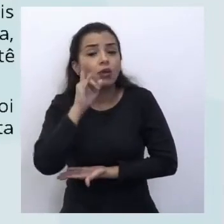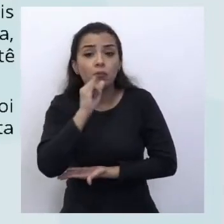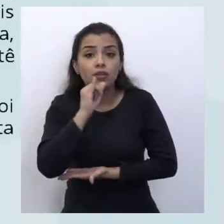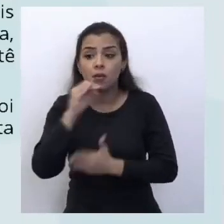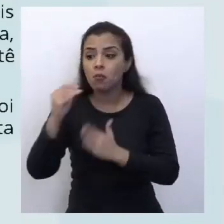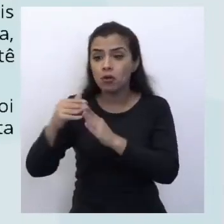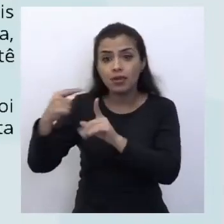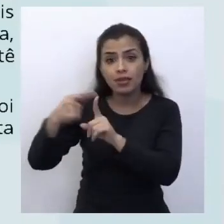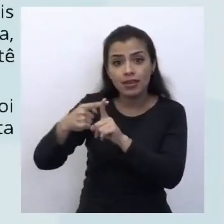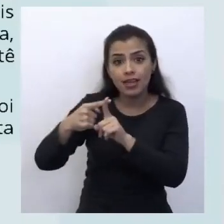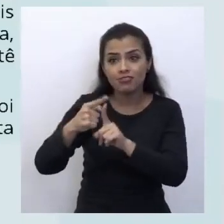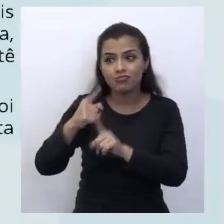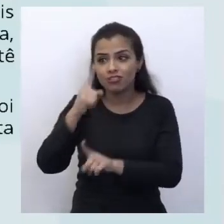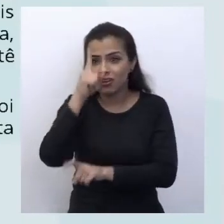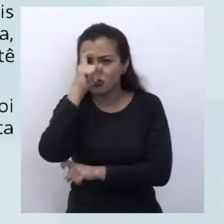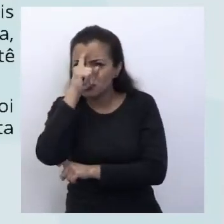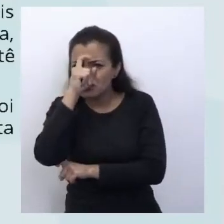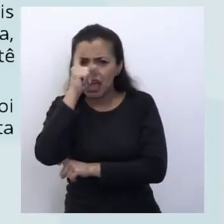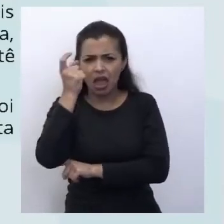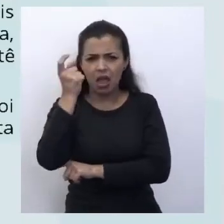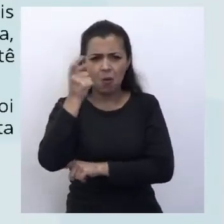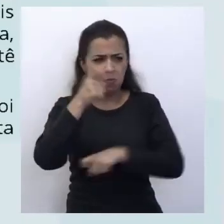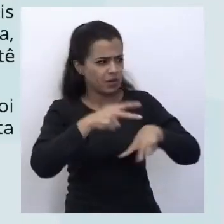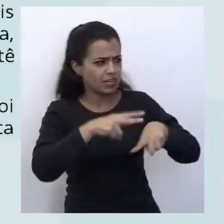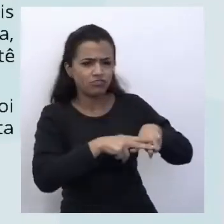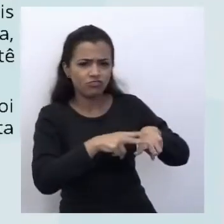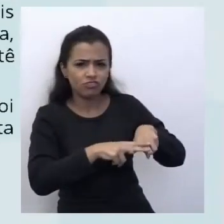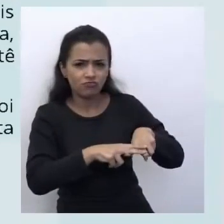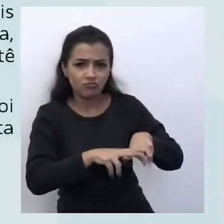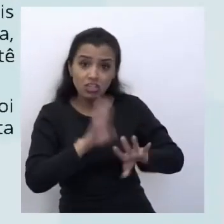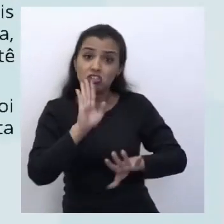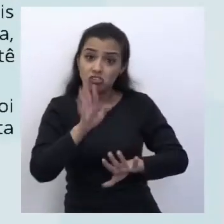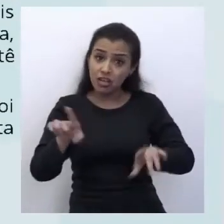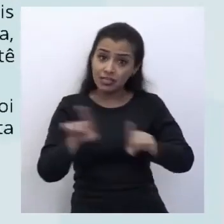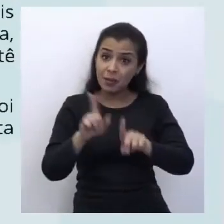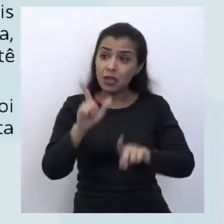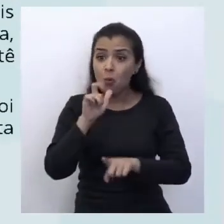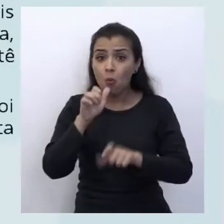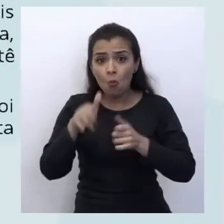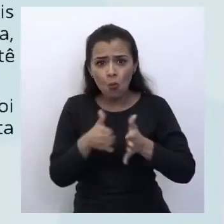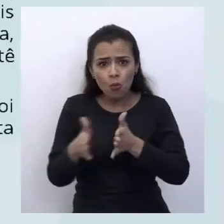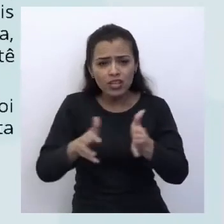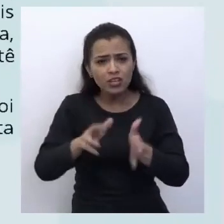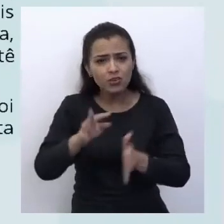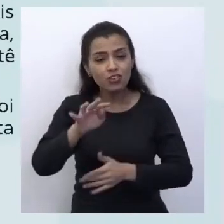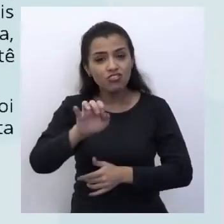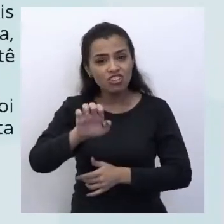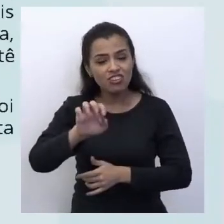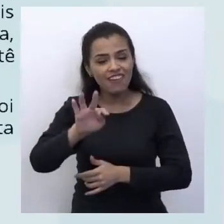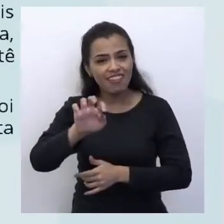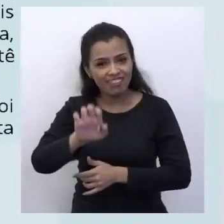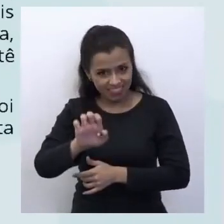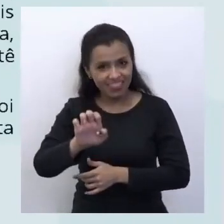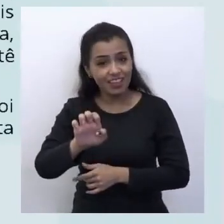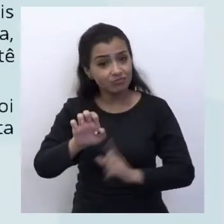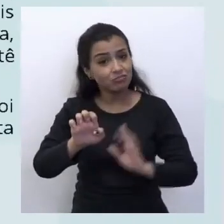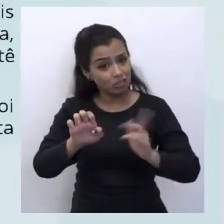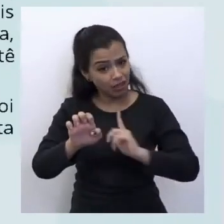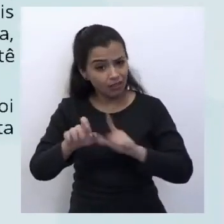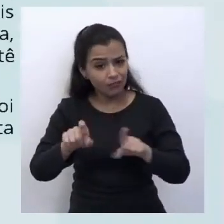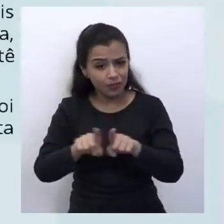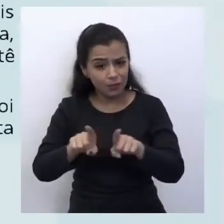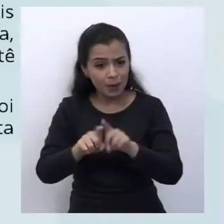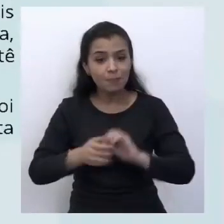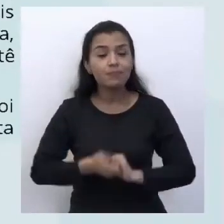Rio Tietê já serviram de palco para as montagens dos espetáculos. O primeiro espetáculo da companhia chamava-se O Paraíso